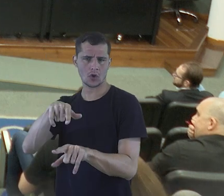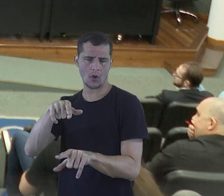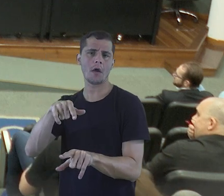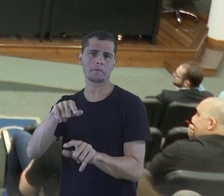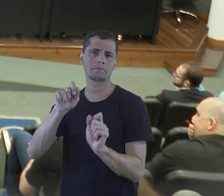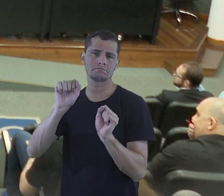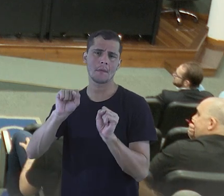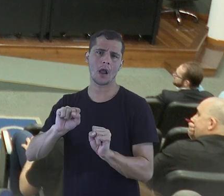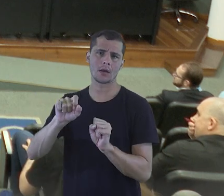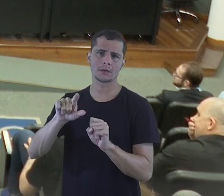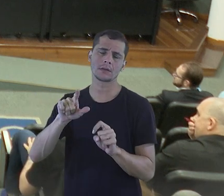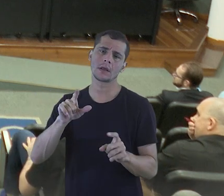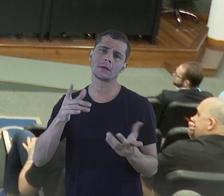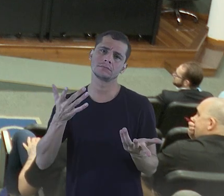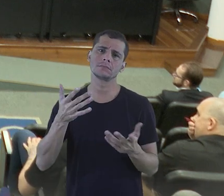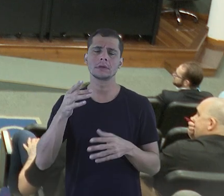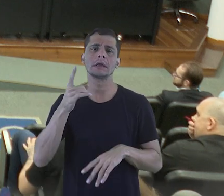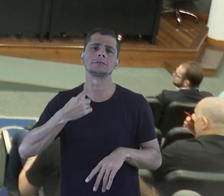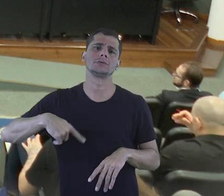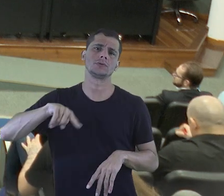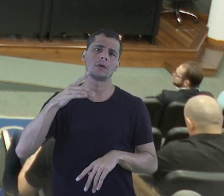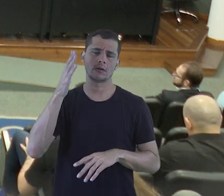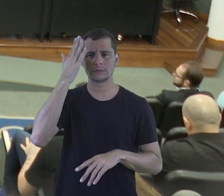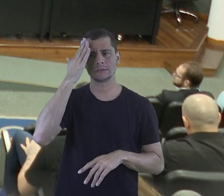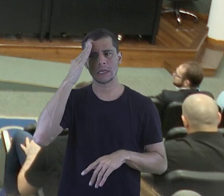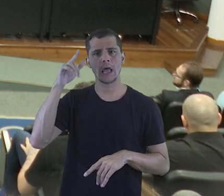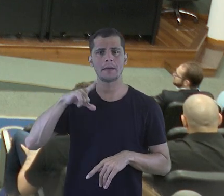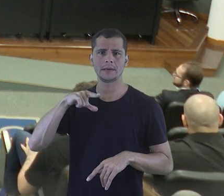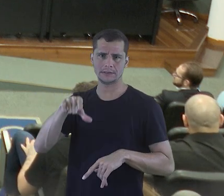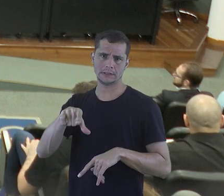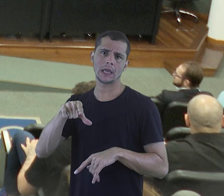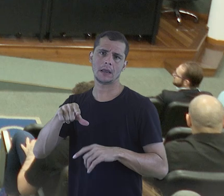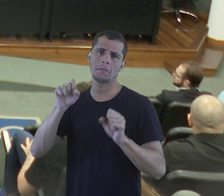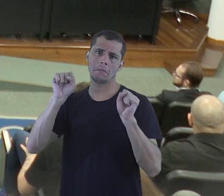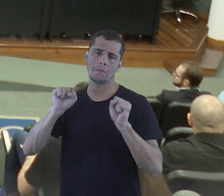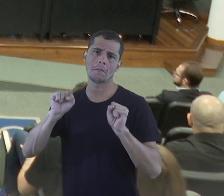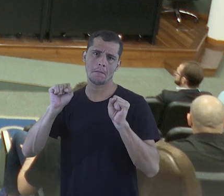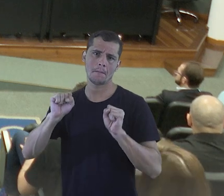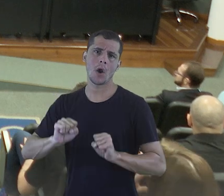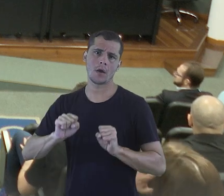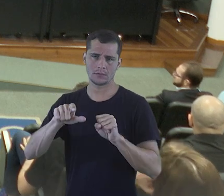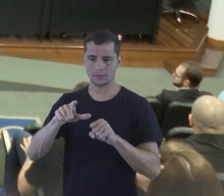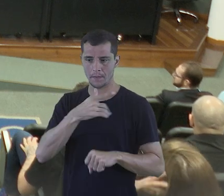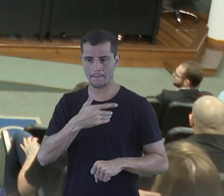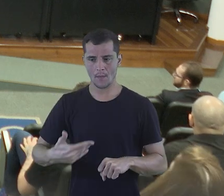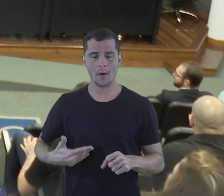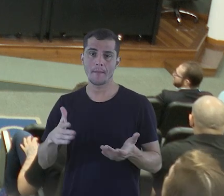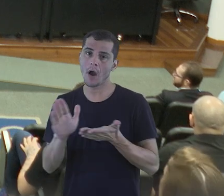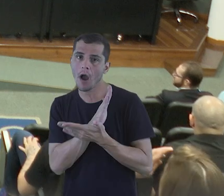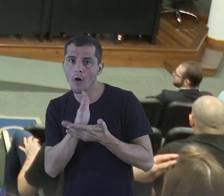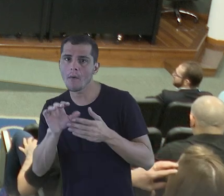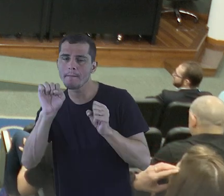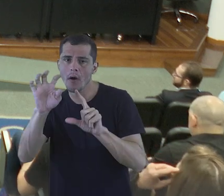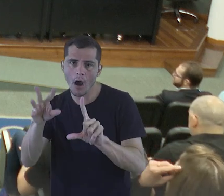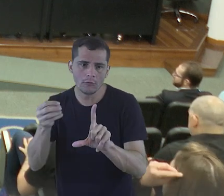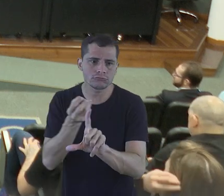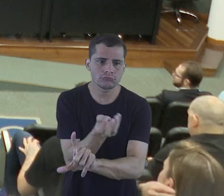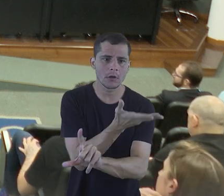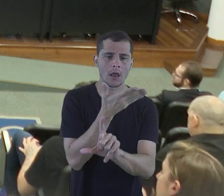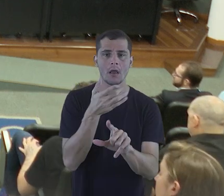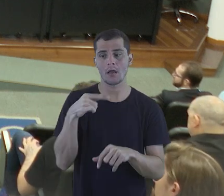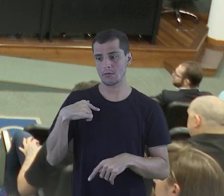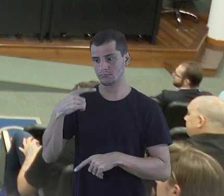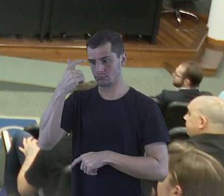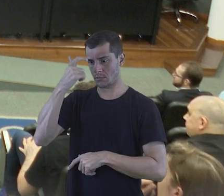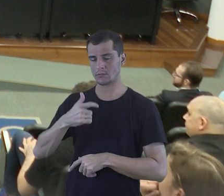porque pode ser porque ainda não houve a gente não tem jurisprudência sobre isso ainda não houve fiscalização não houve então assim eu como